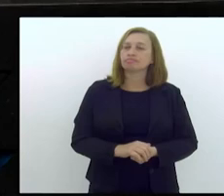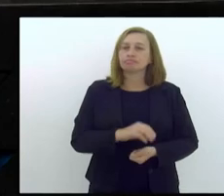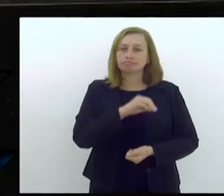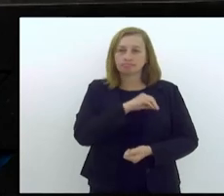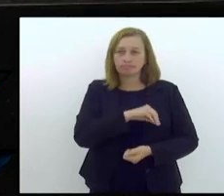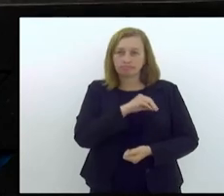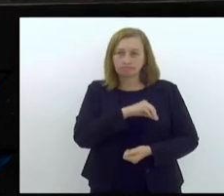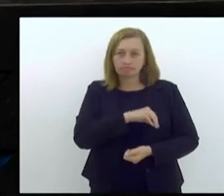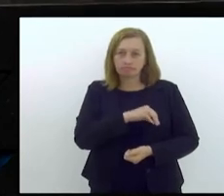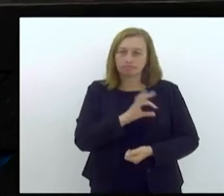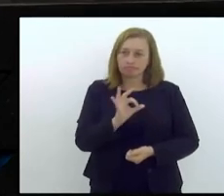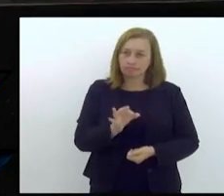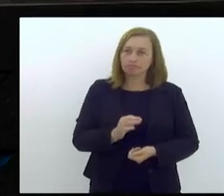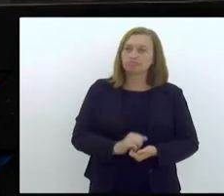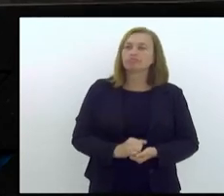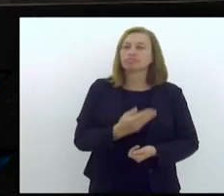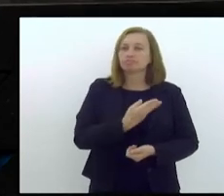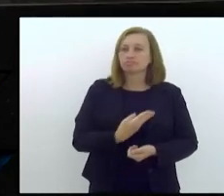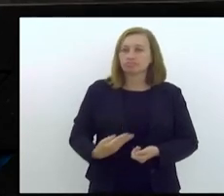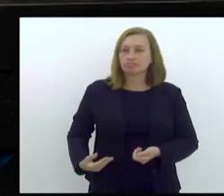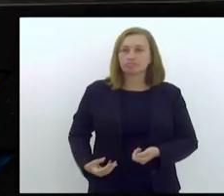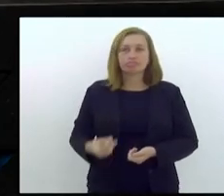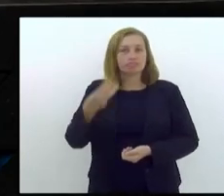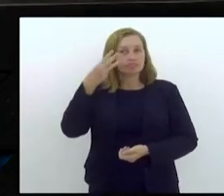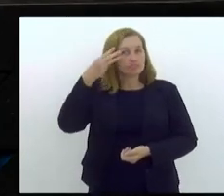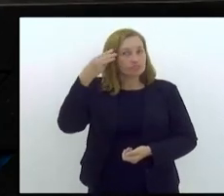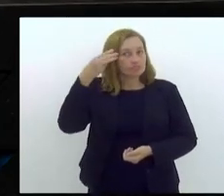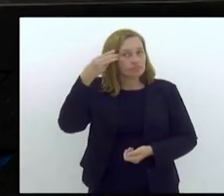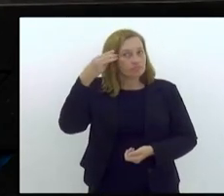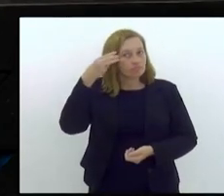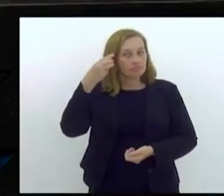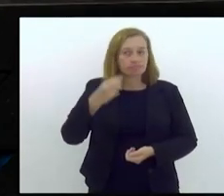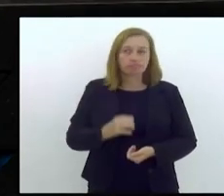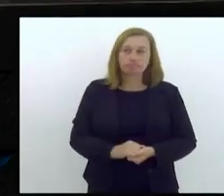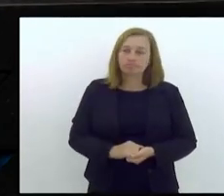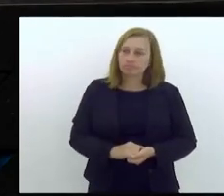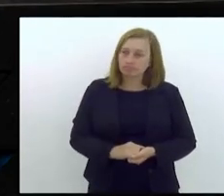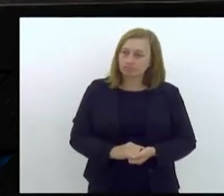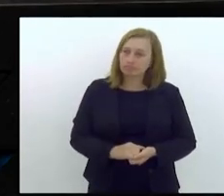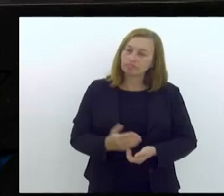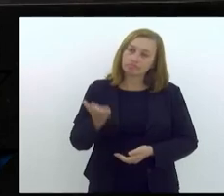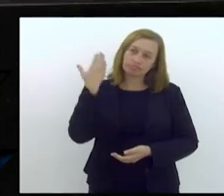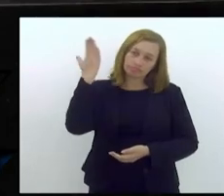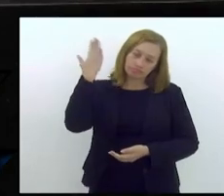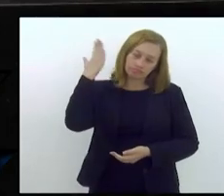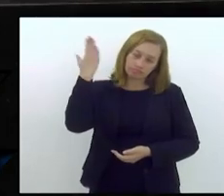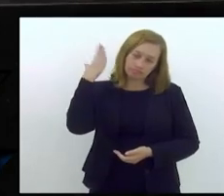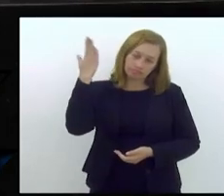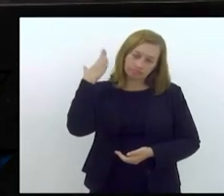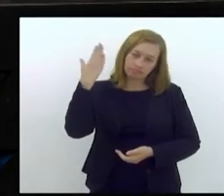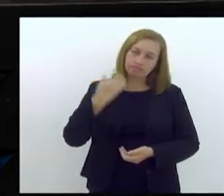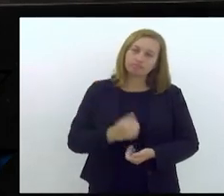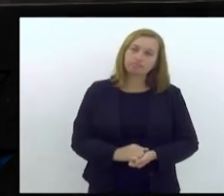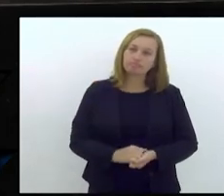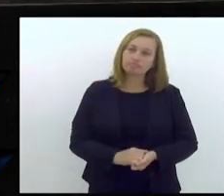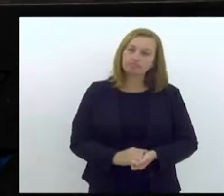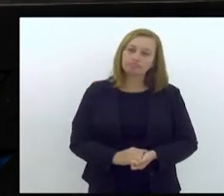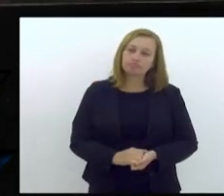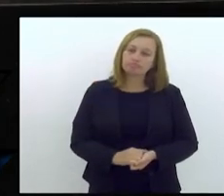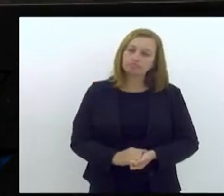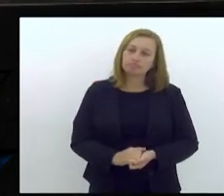salário e o governo do Wilson fez lá atrás ainda fez uma